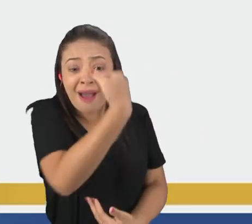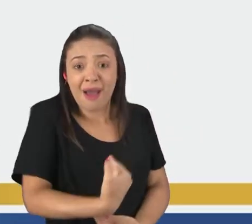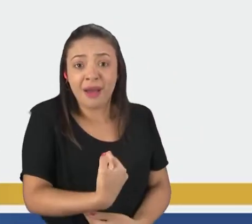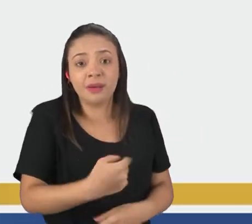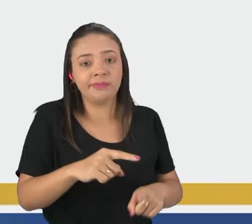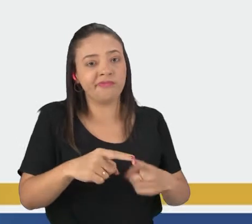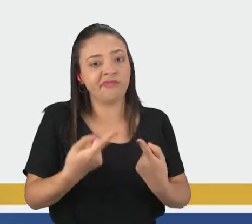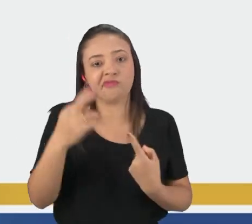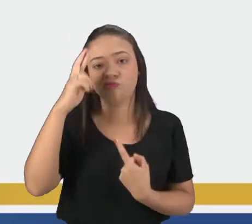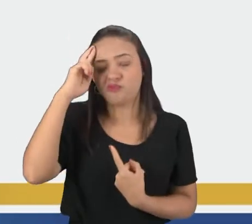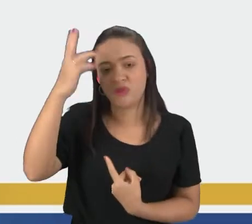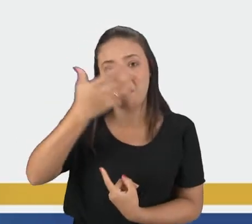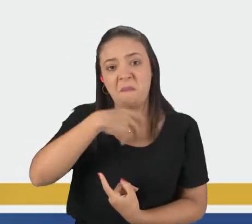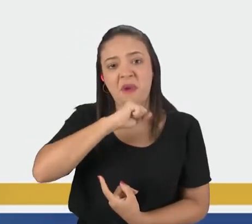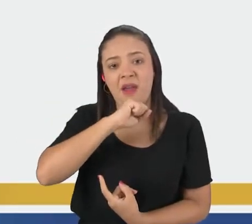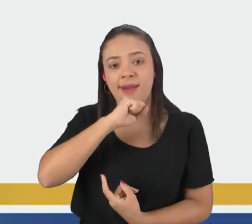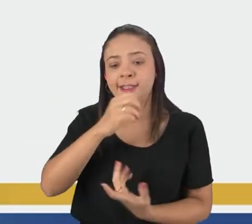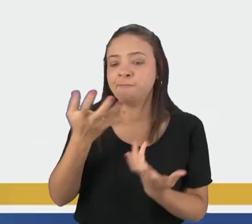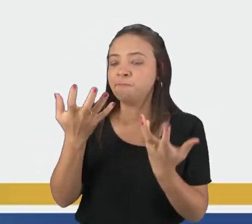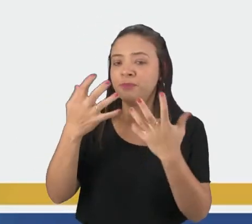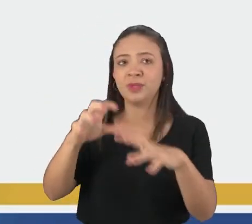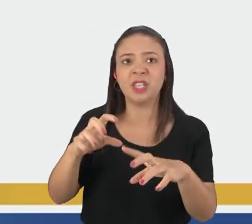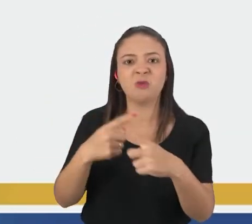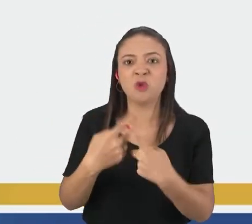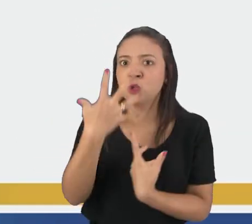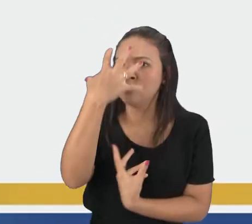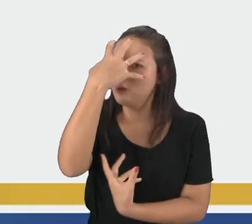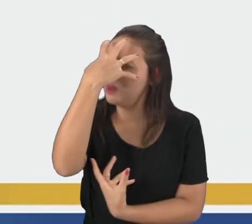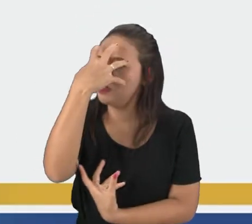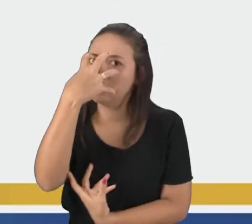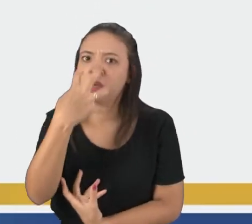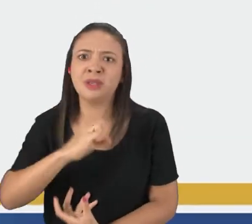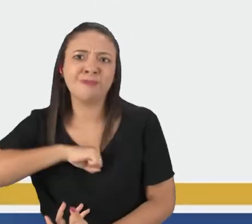o pajé, não quis ouvir. Tamanha era sua fúria.